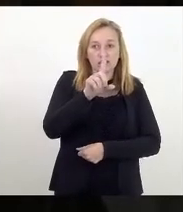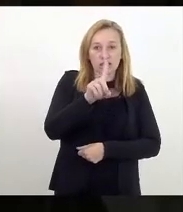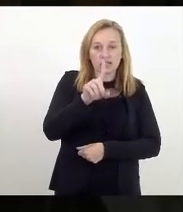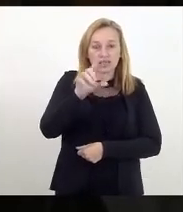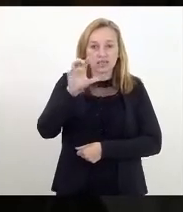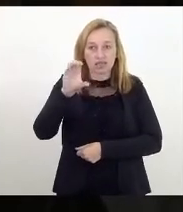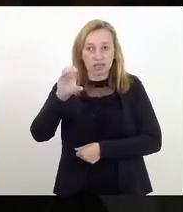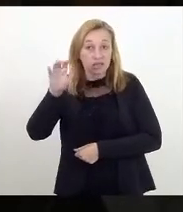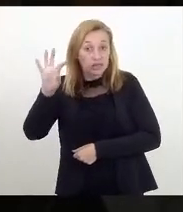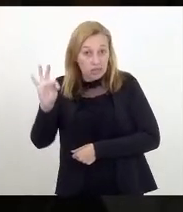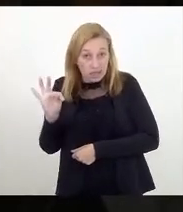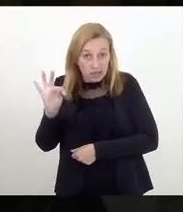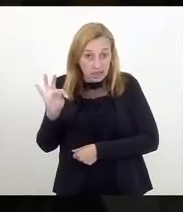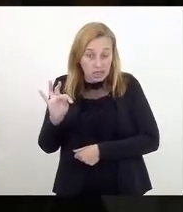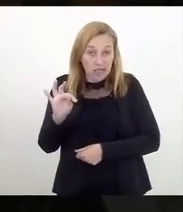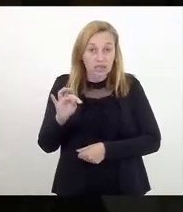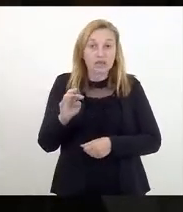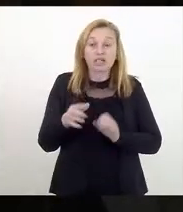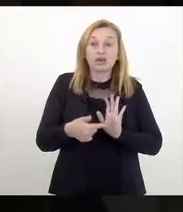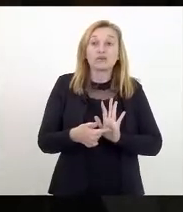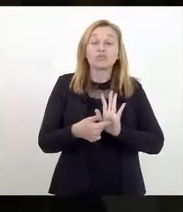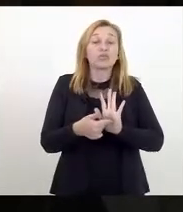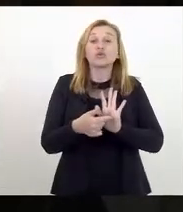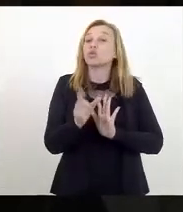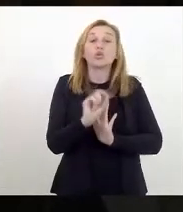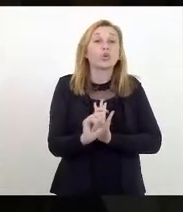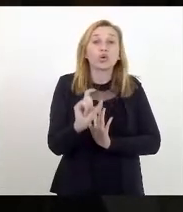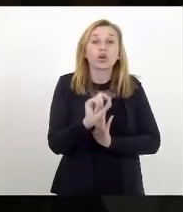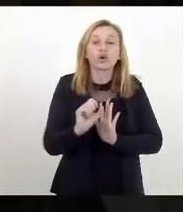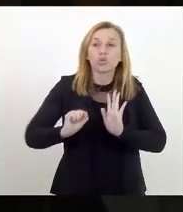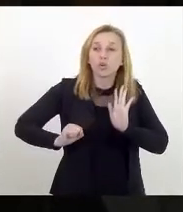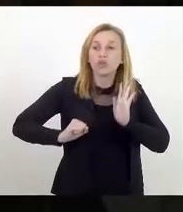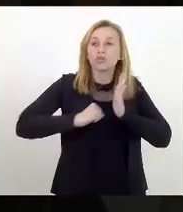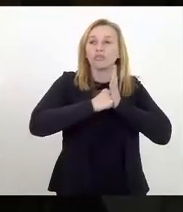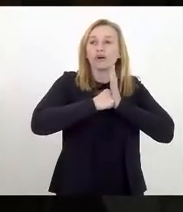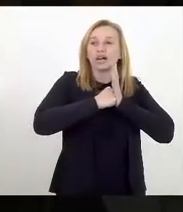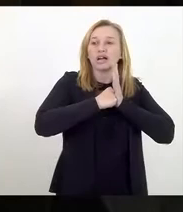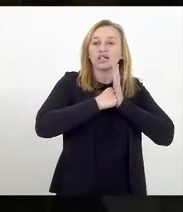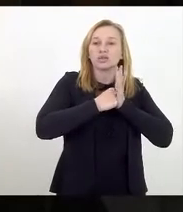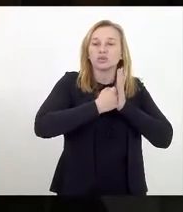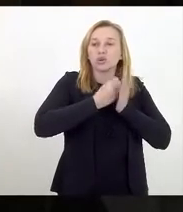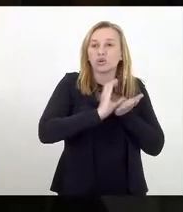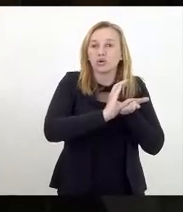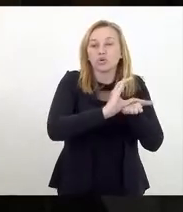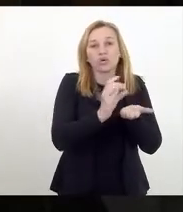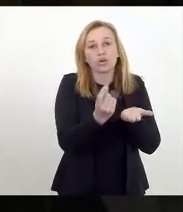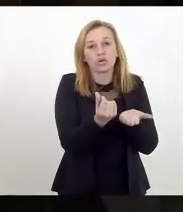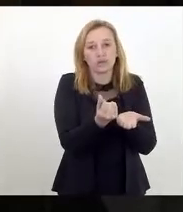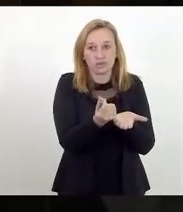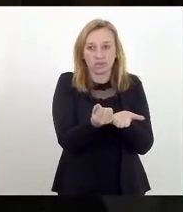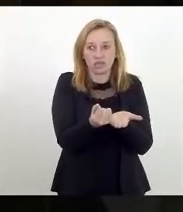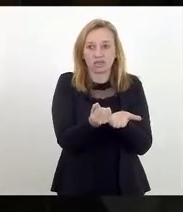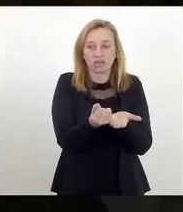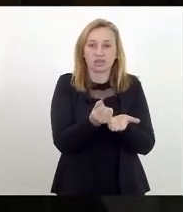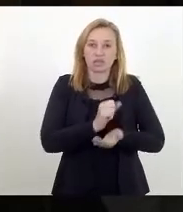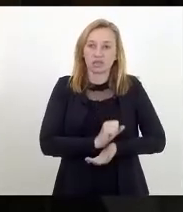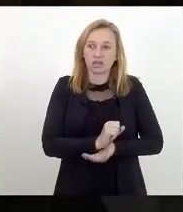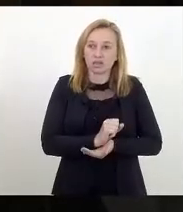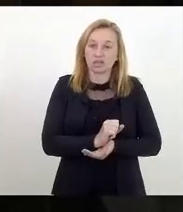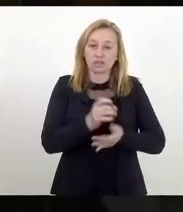porque traz na justificativa o impacto orçamentário de forma